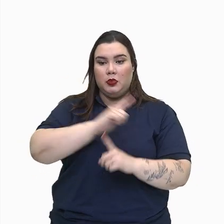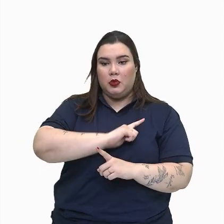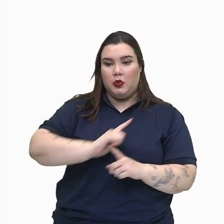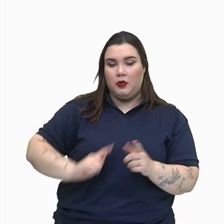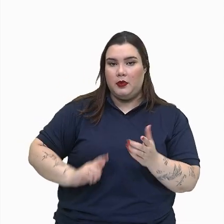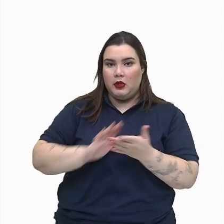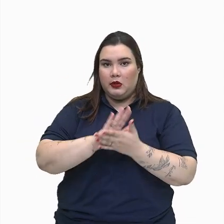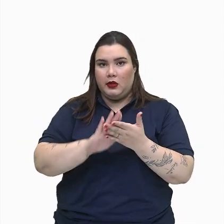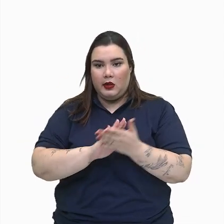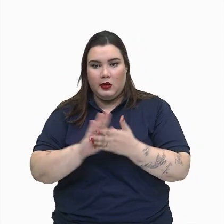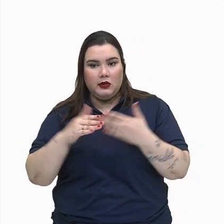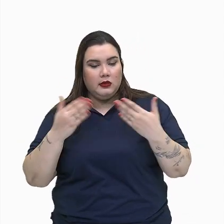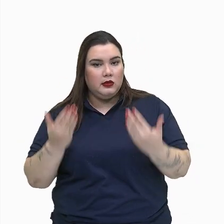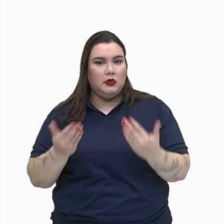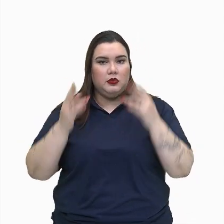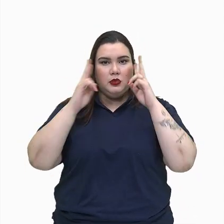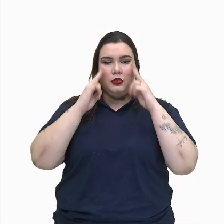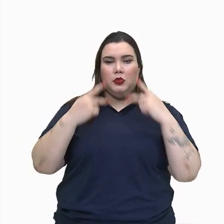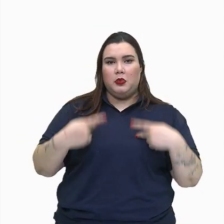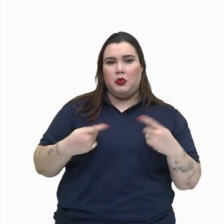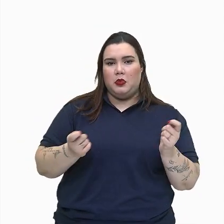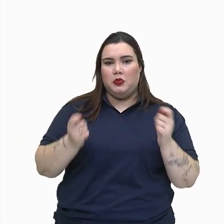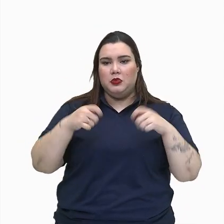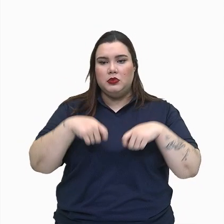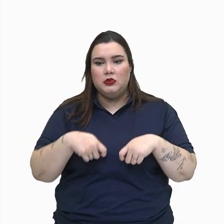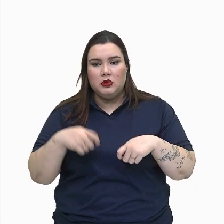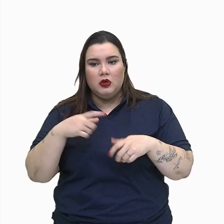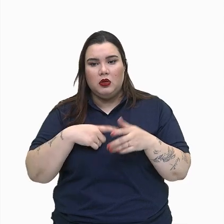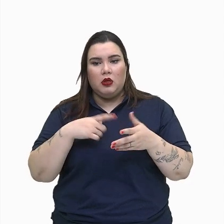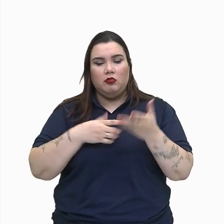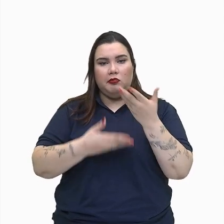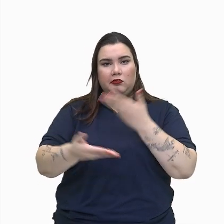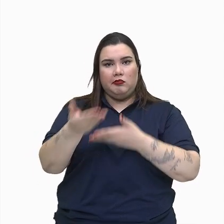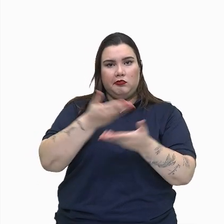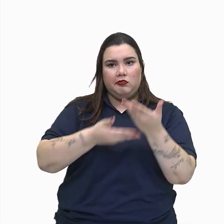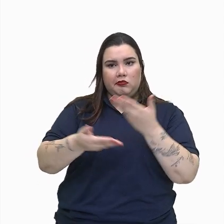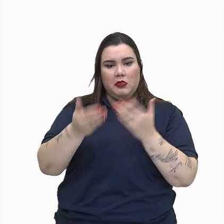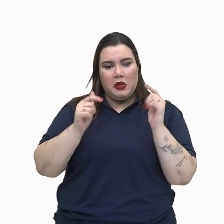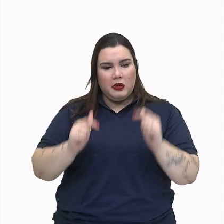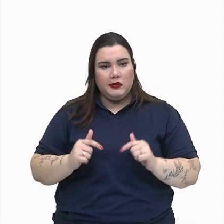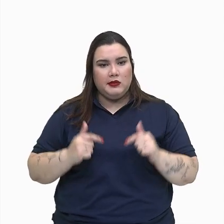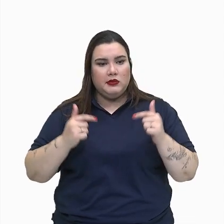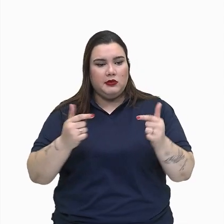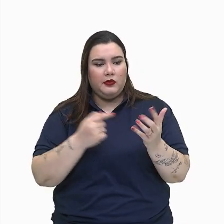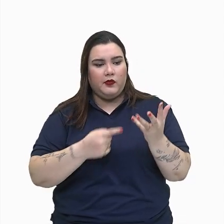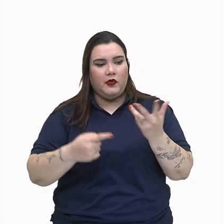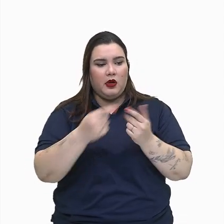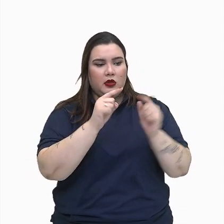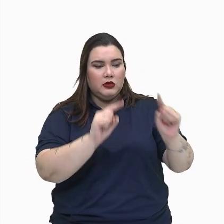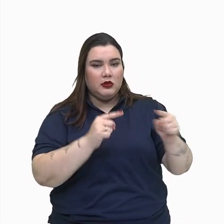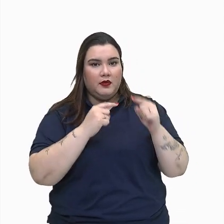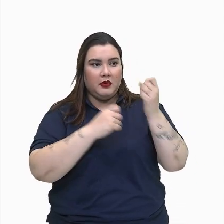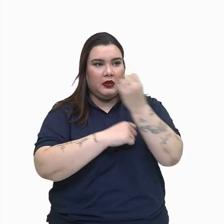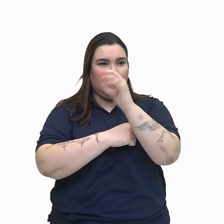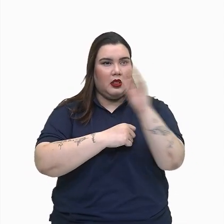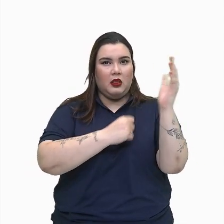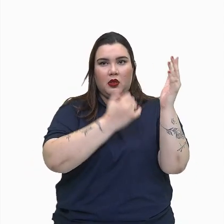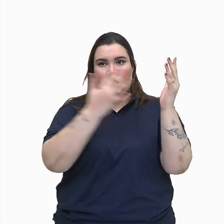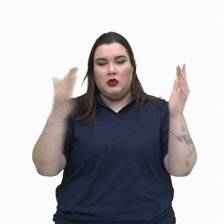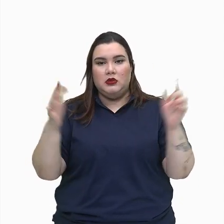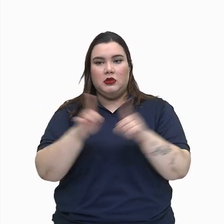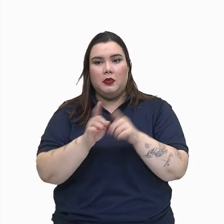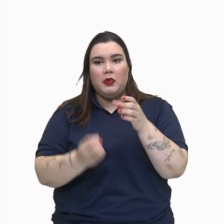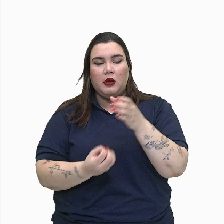que os seres humanos teriam conseguido cooperar e enfrentar os desafios que a natureza lhe impunham e criar